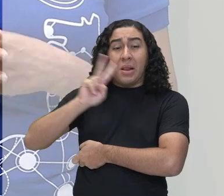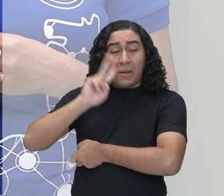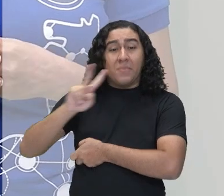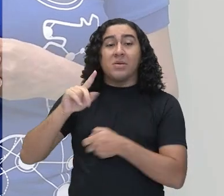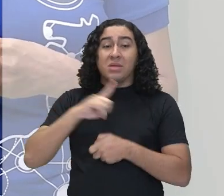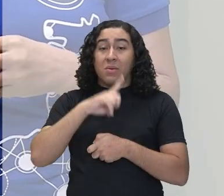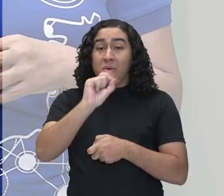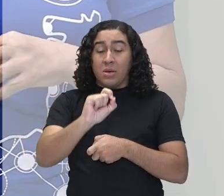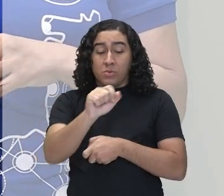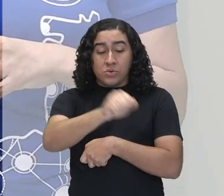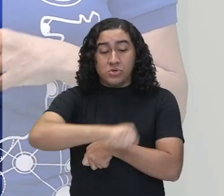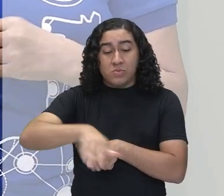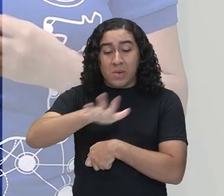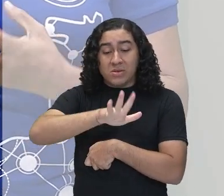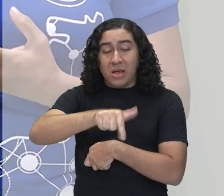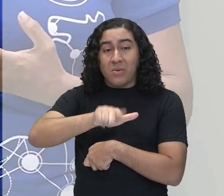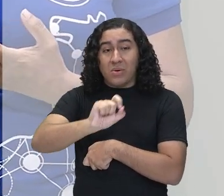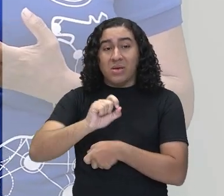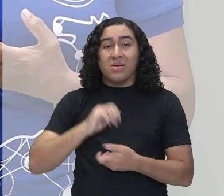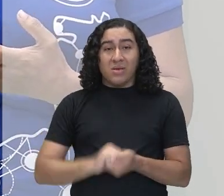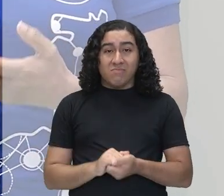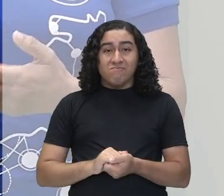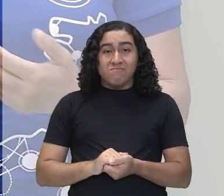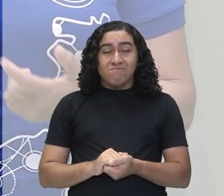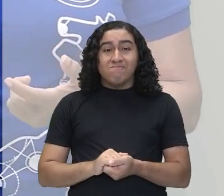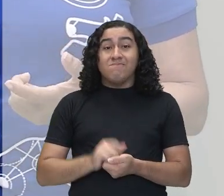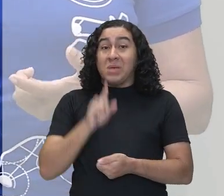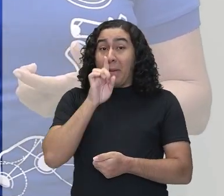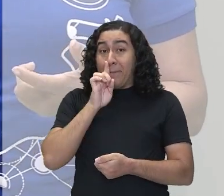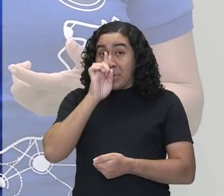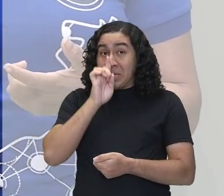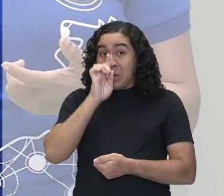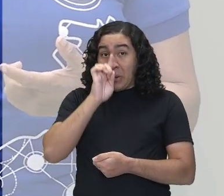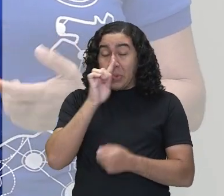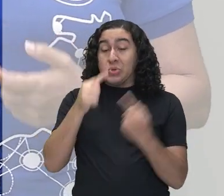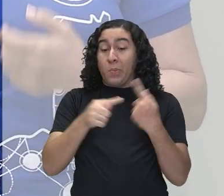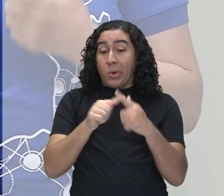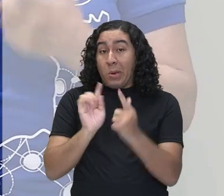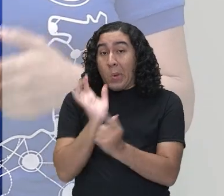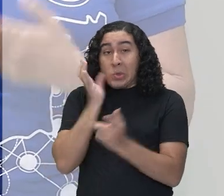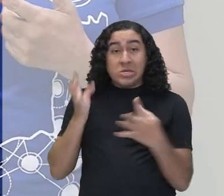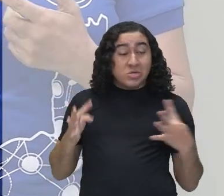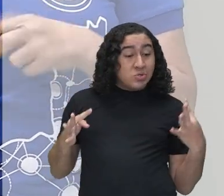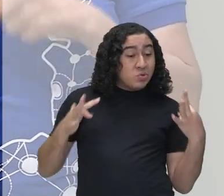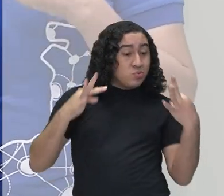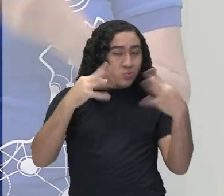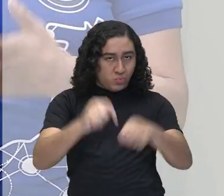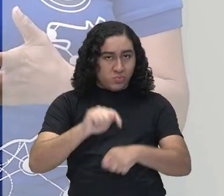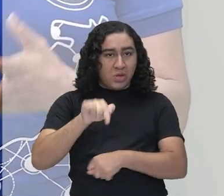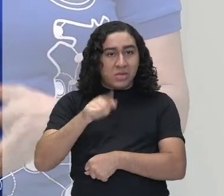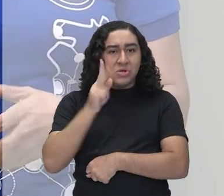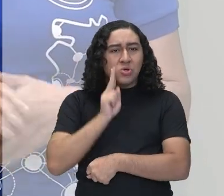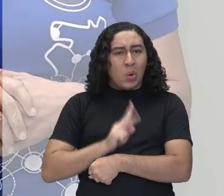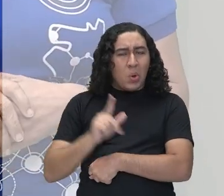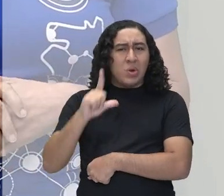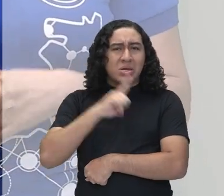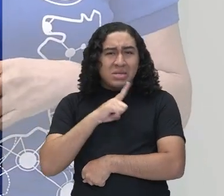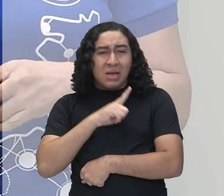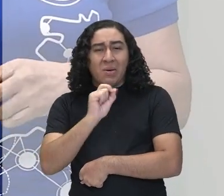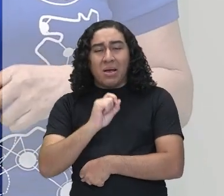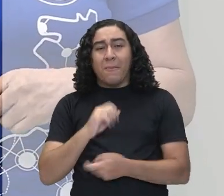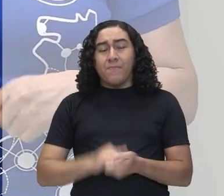que o ambiente é macabro, que acontece de tudo, né? Nessas histórias, irmão mata